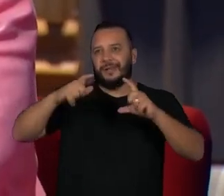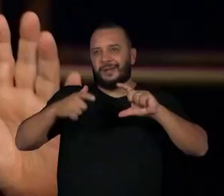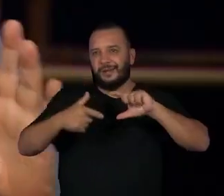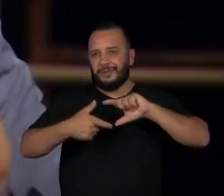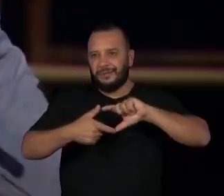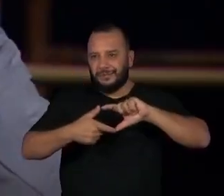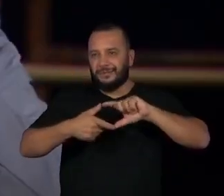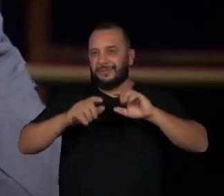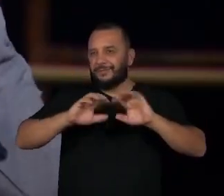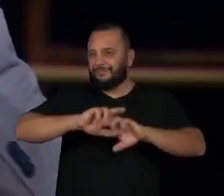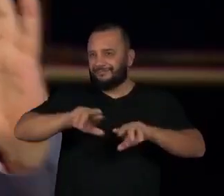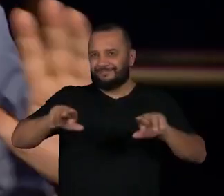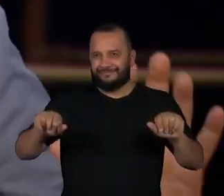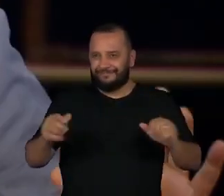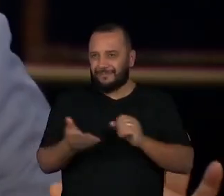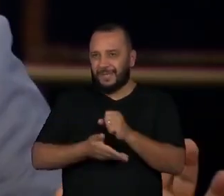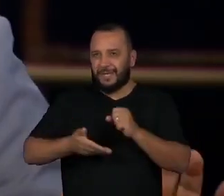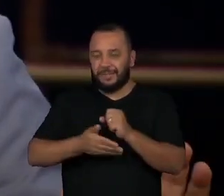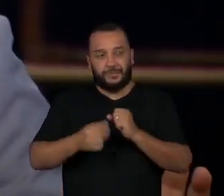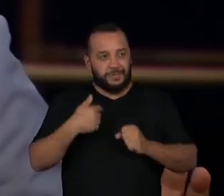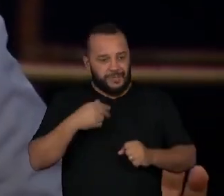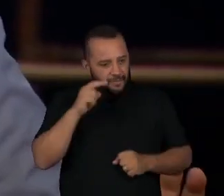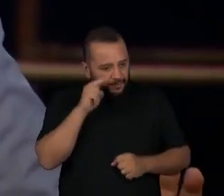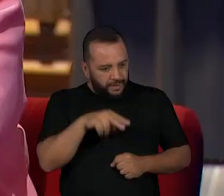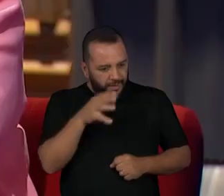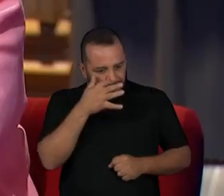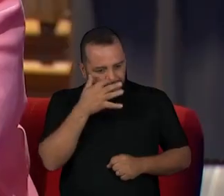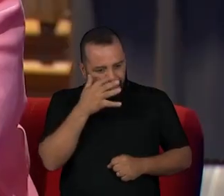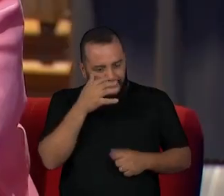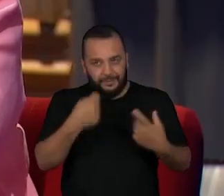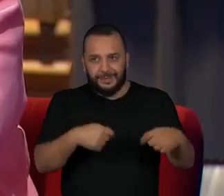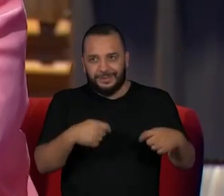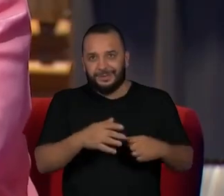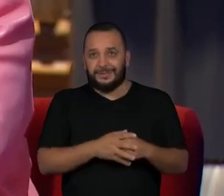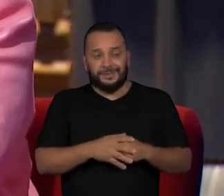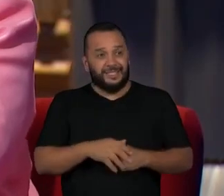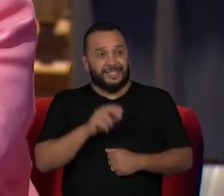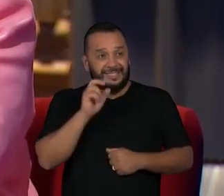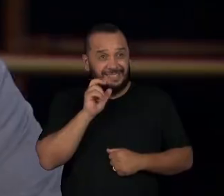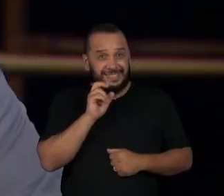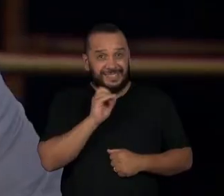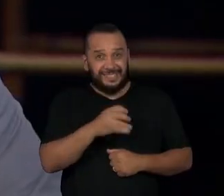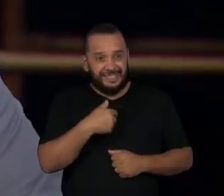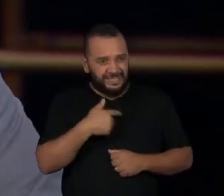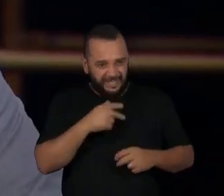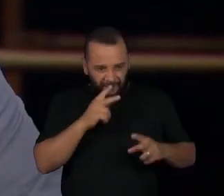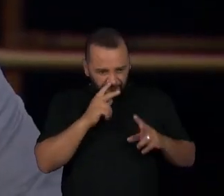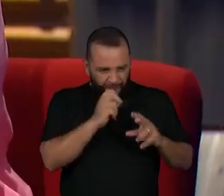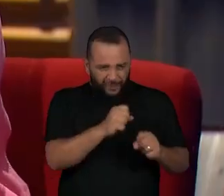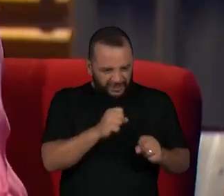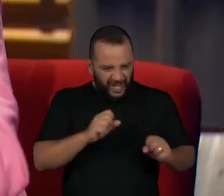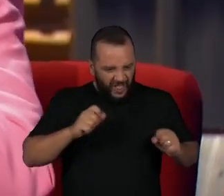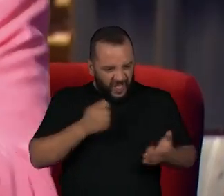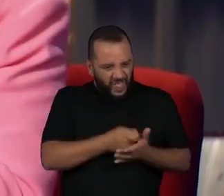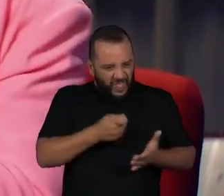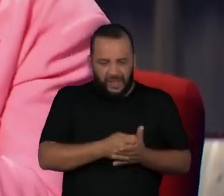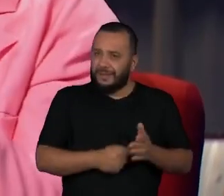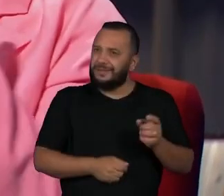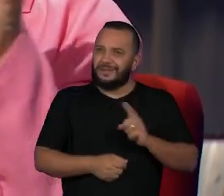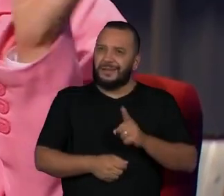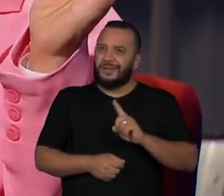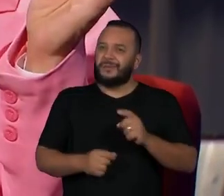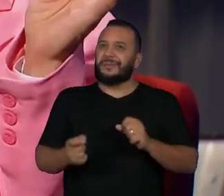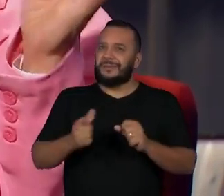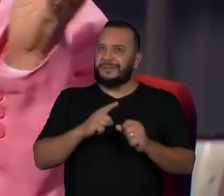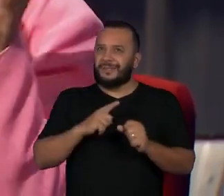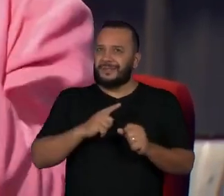ficar olhando para ele contemplativo se eu Se forçar eu vou resolver não não não força não existe 10 famílias